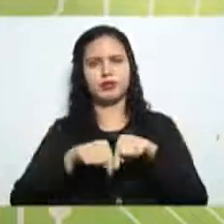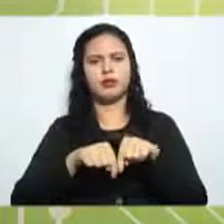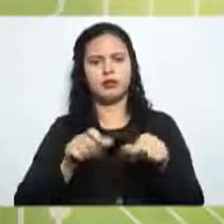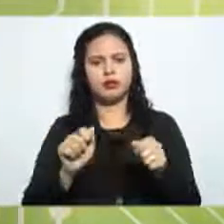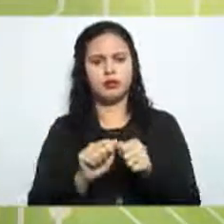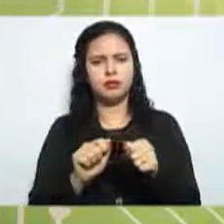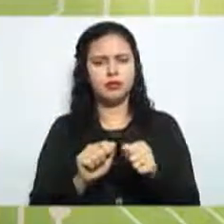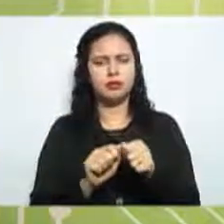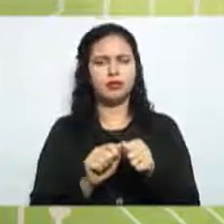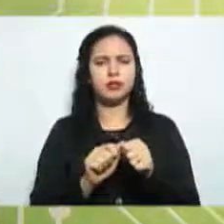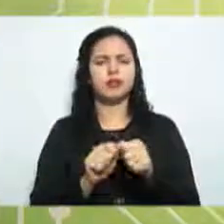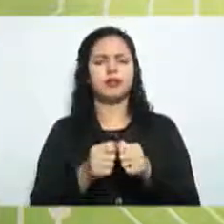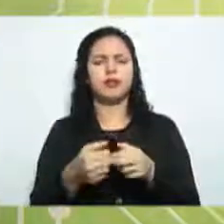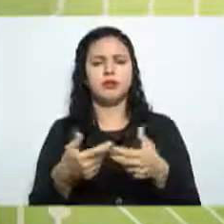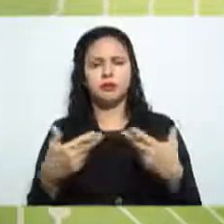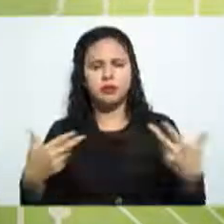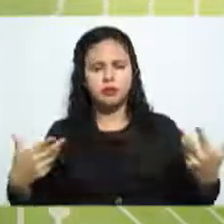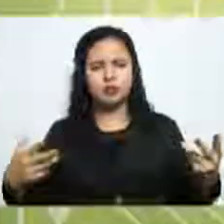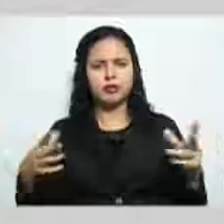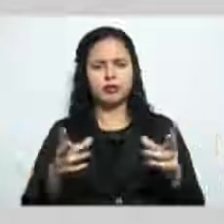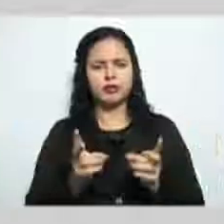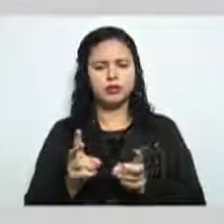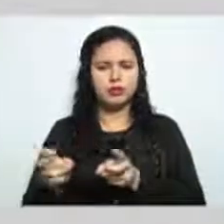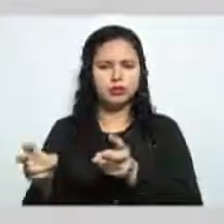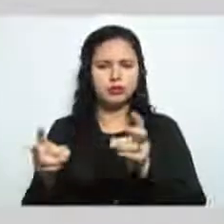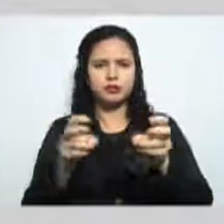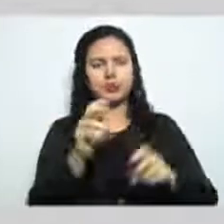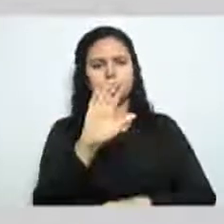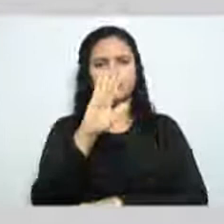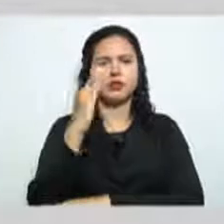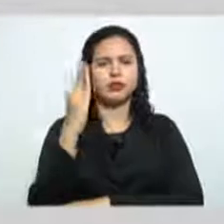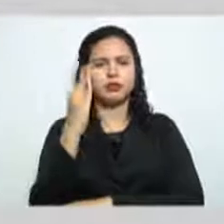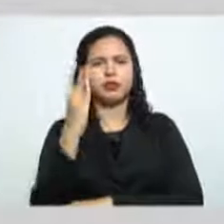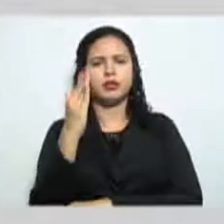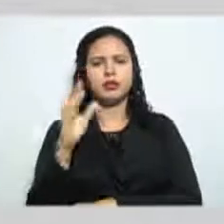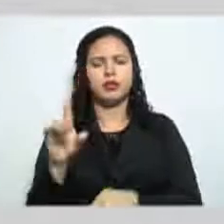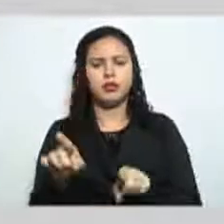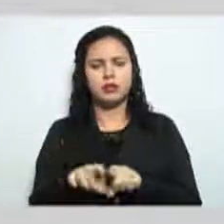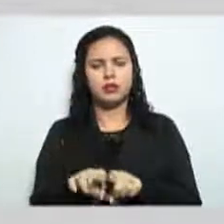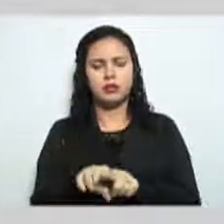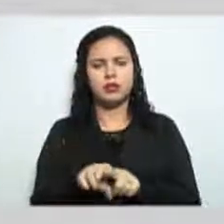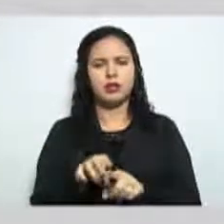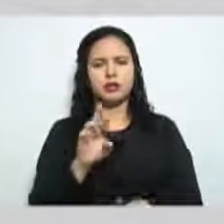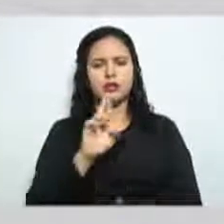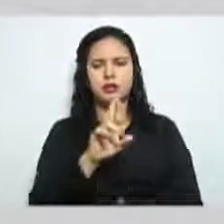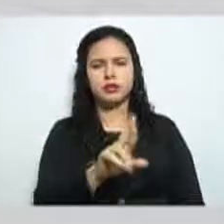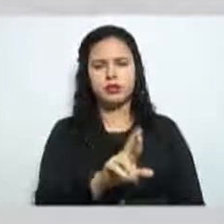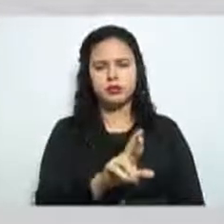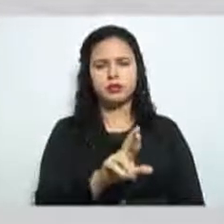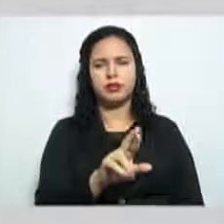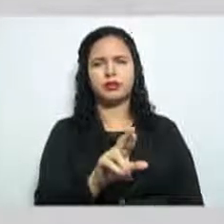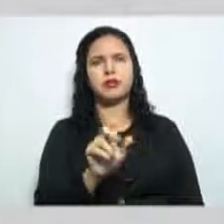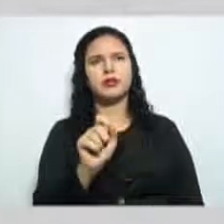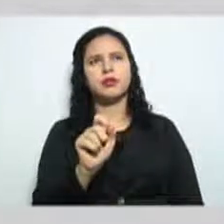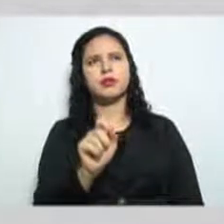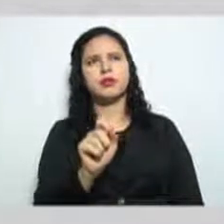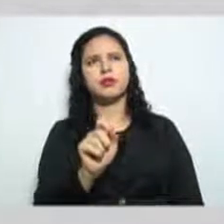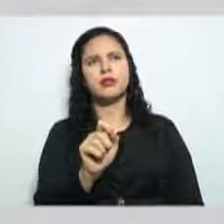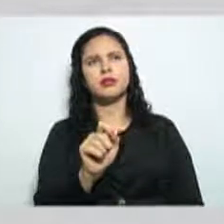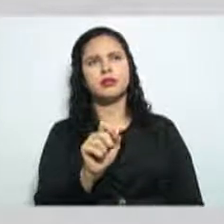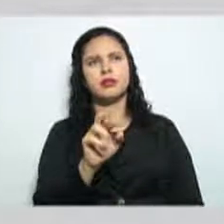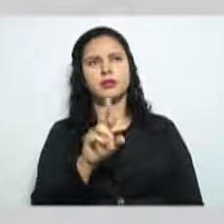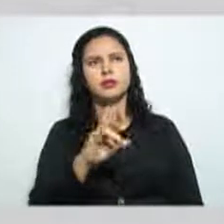Exploração de madeira, exploração da floresta de modo geral. E, por outro lado, a gente tem o relatório de impacto do meio ambiente, que é um RIMA, que é